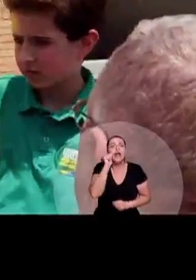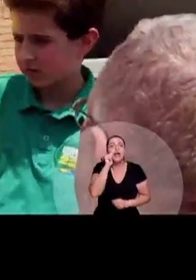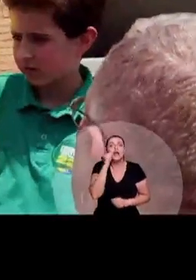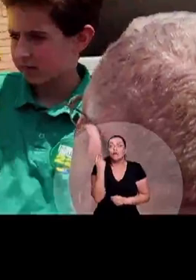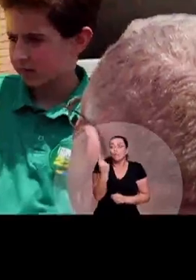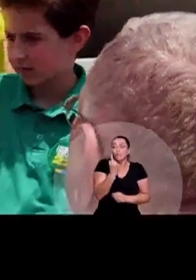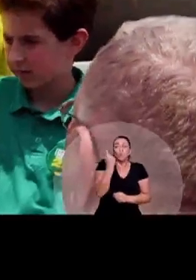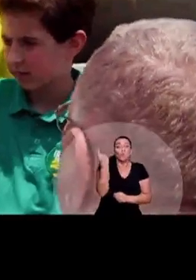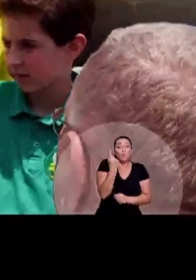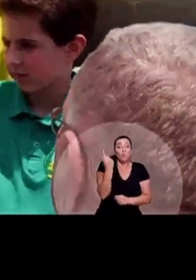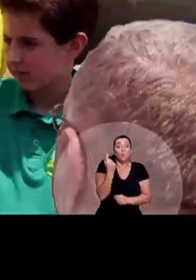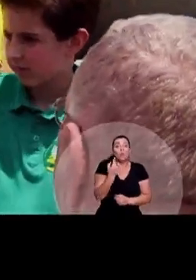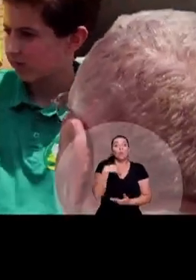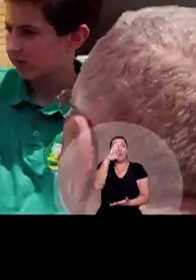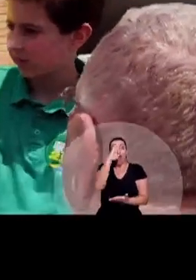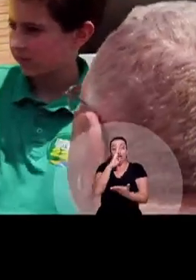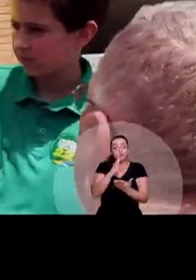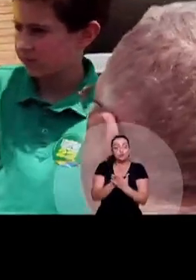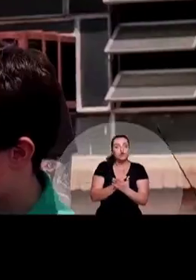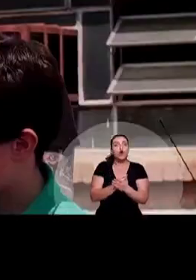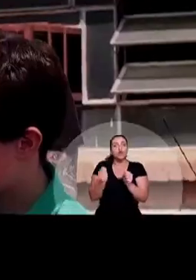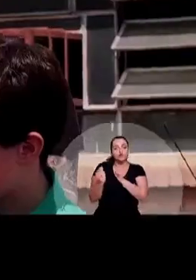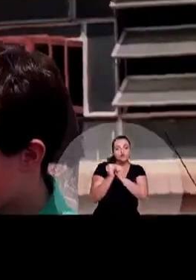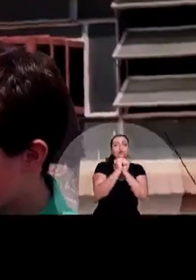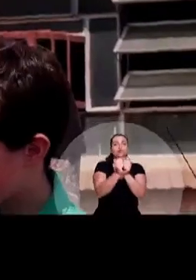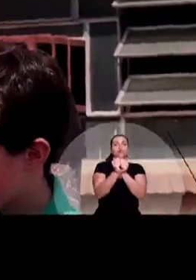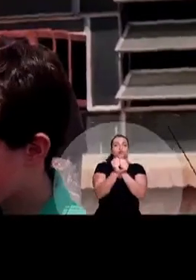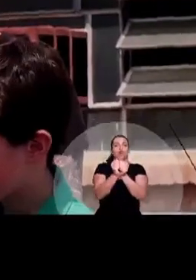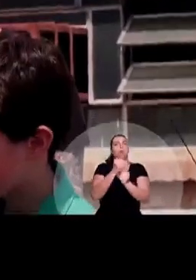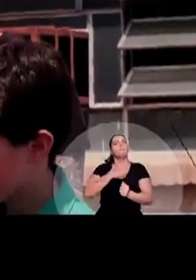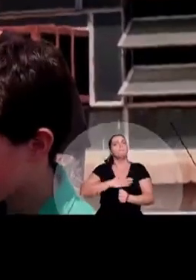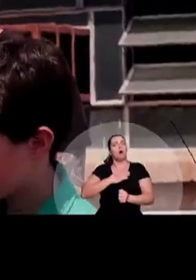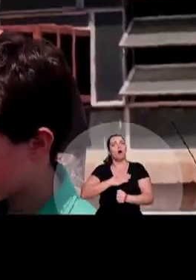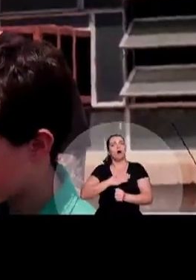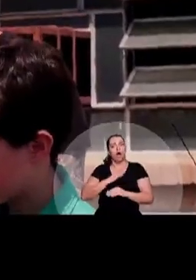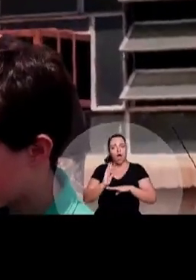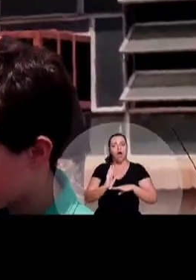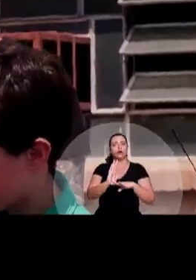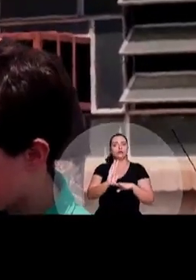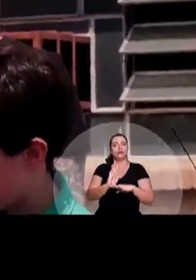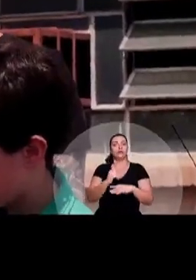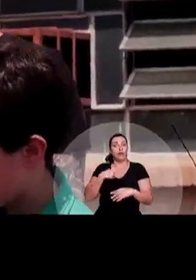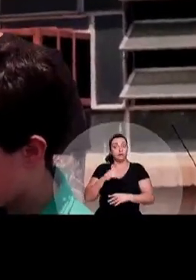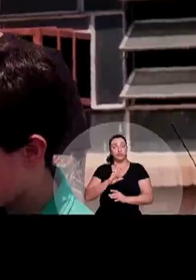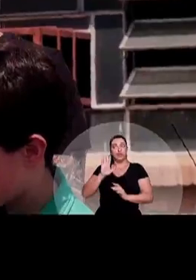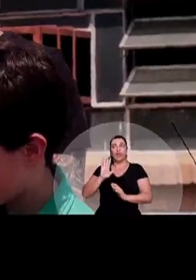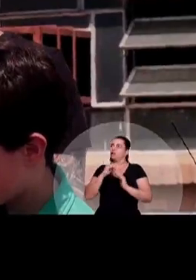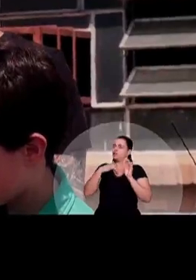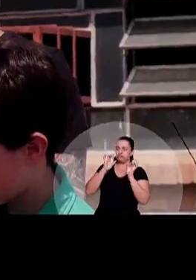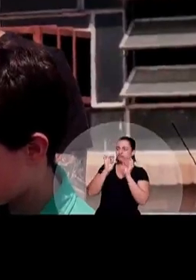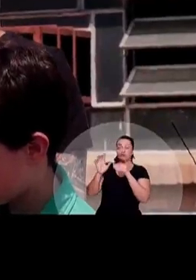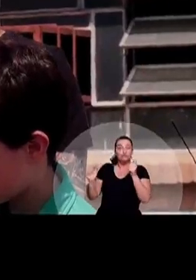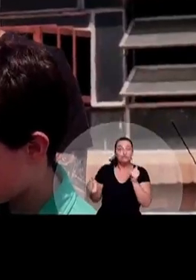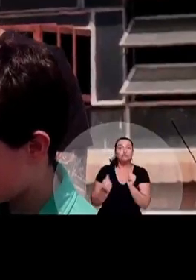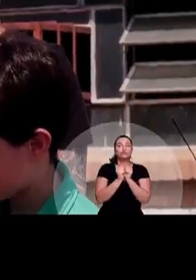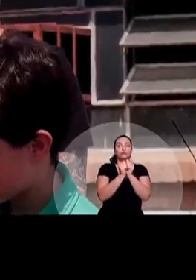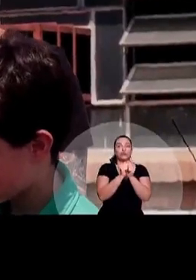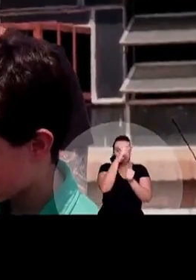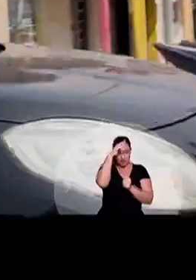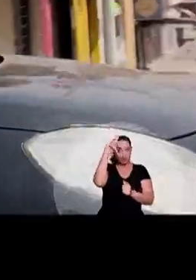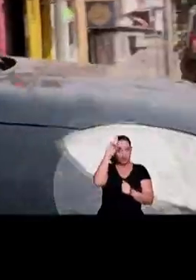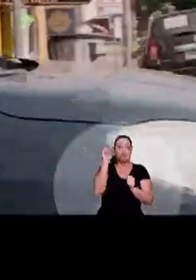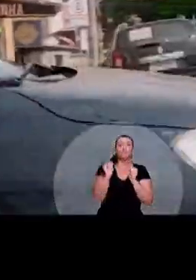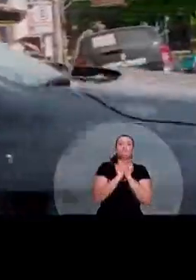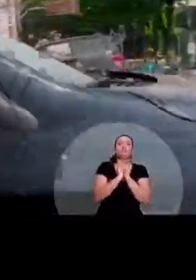único que chegou em mim e falou, vamos nos unir por Poços. Falei, vamos. Eu tinha minha candidatura e falei, vamos unir, Marcelo. Tamo